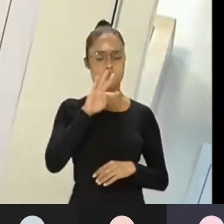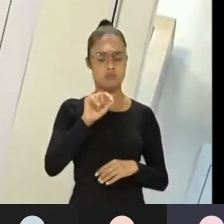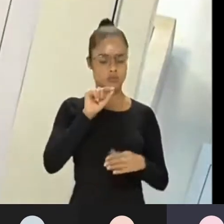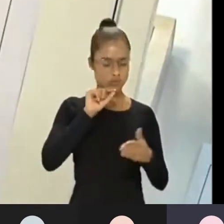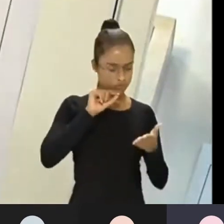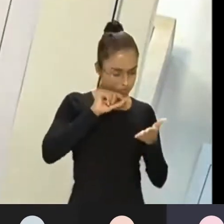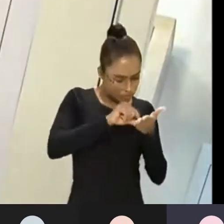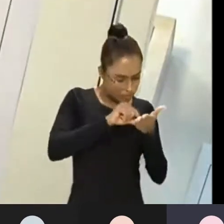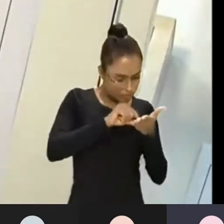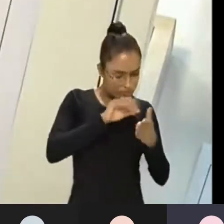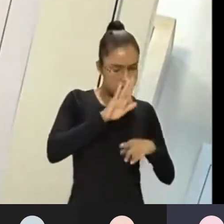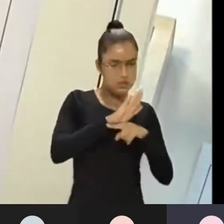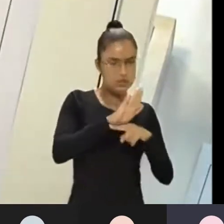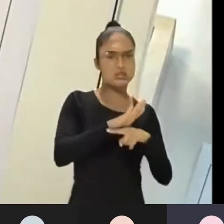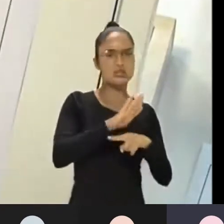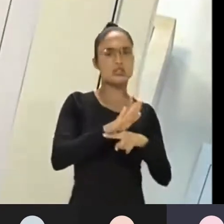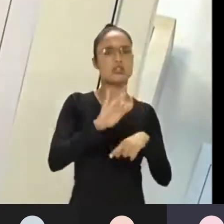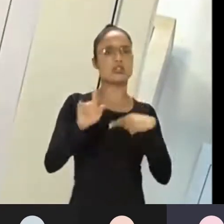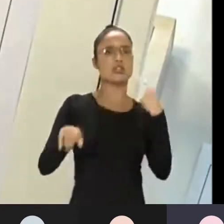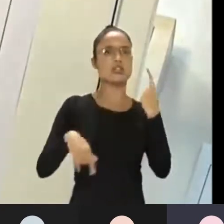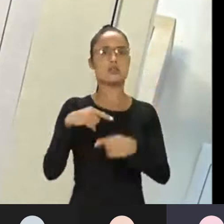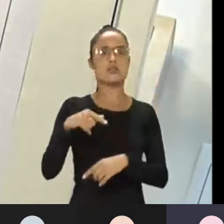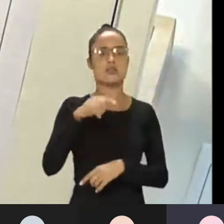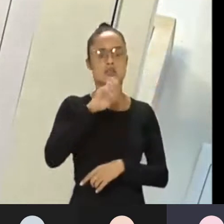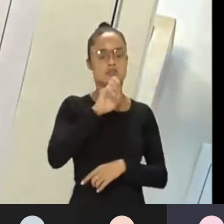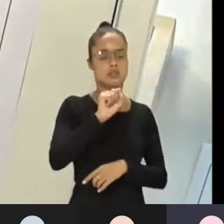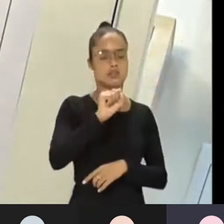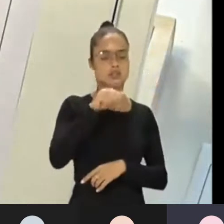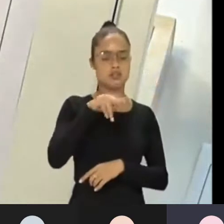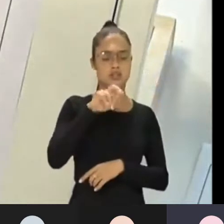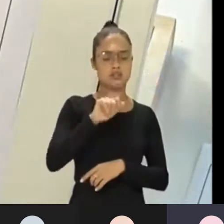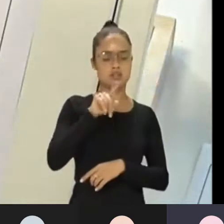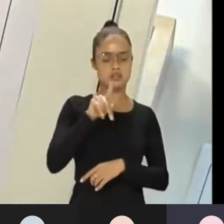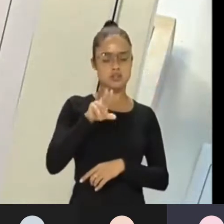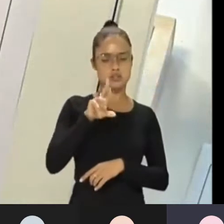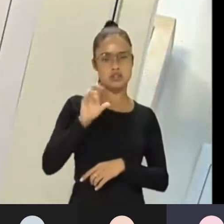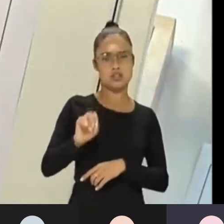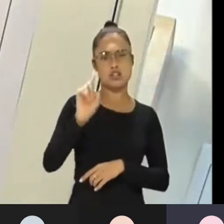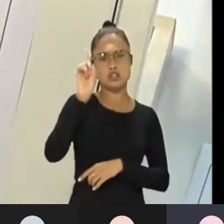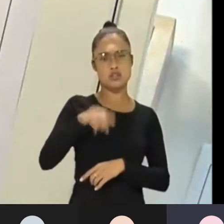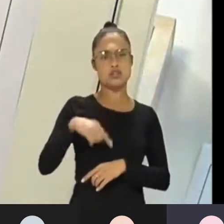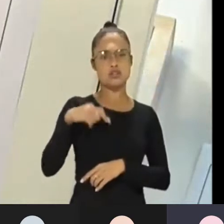Então, medi aqui no eixo. Aí eu pego o esquadro, faço uma linha projetando.